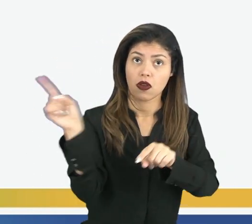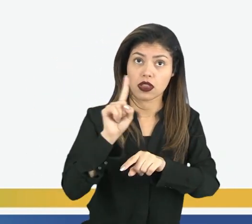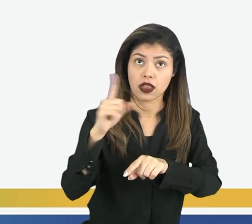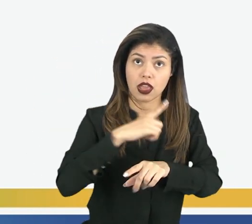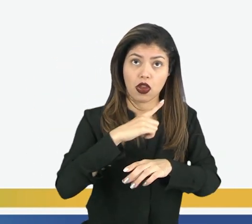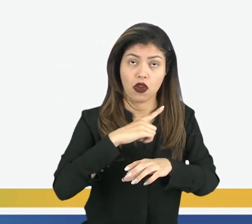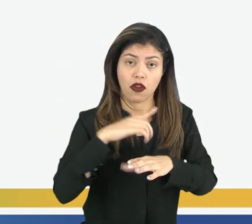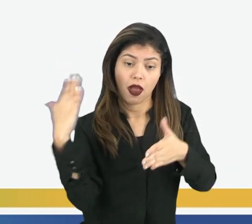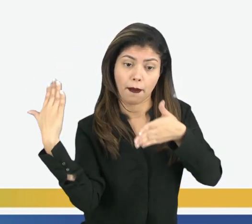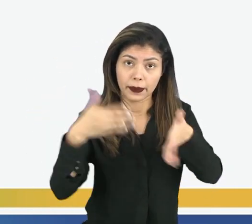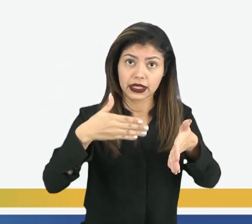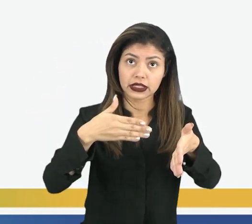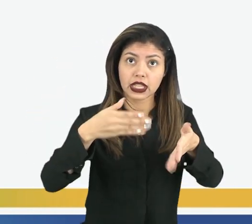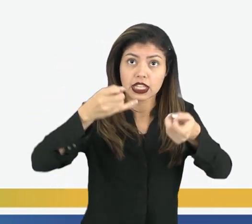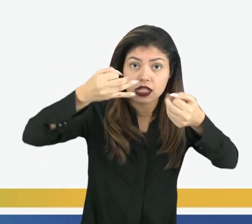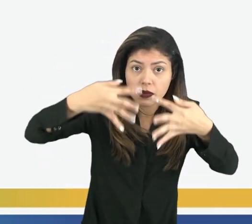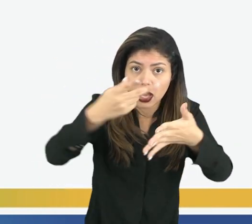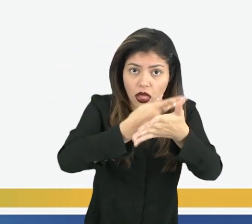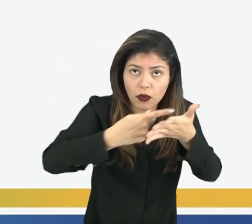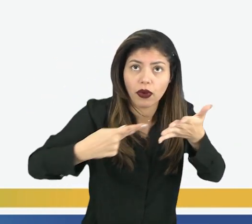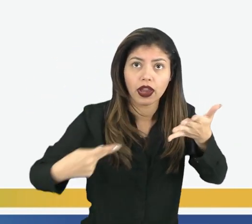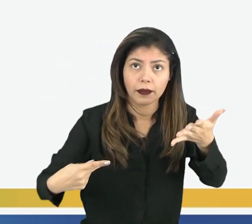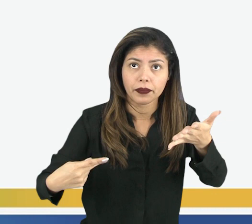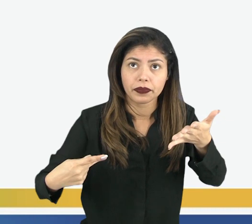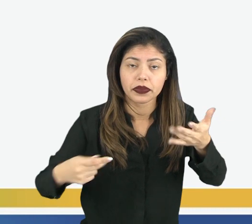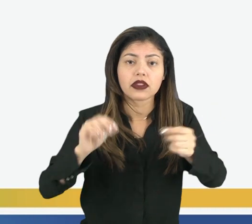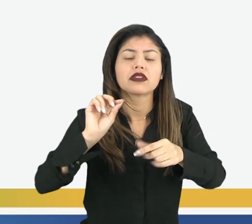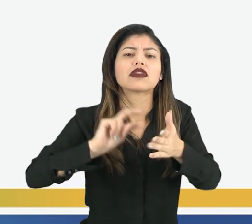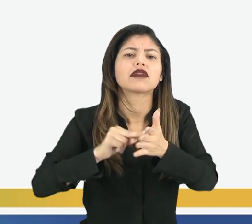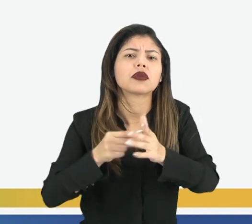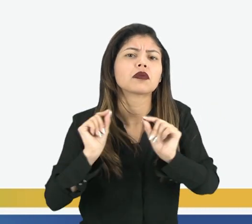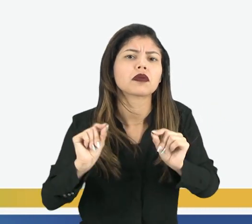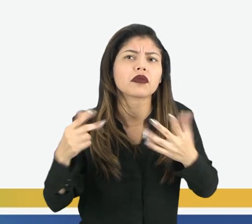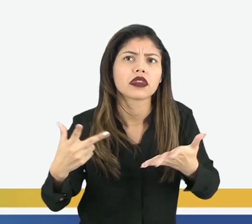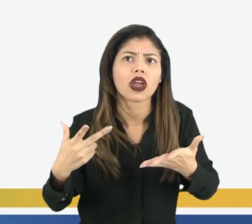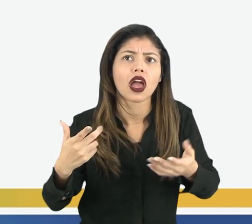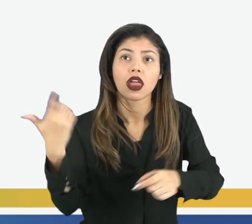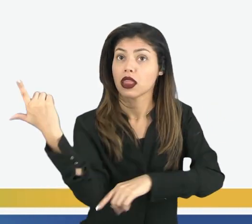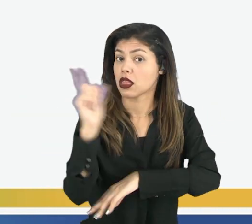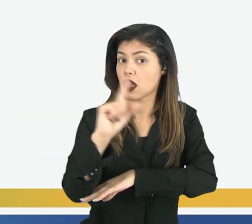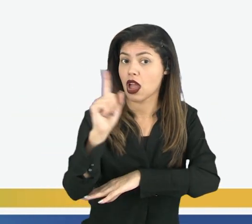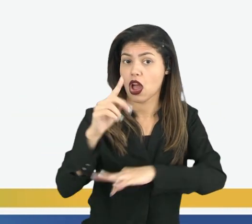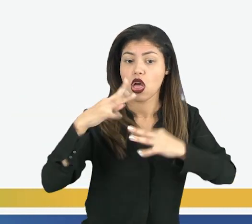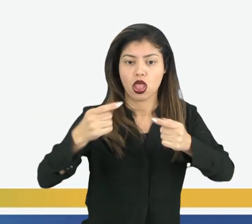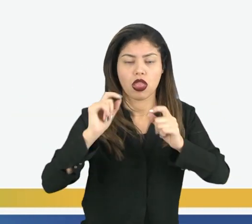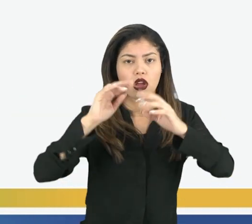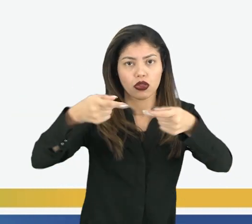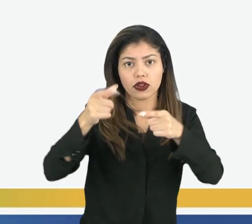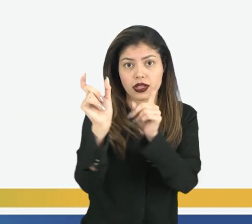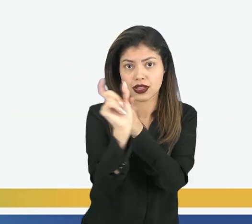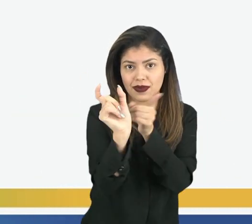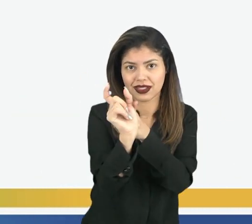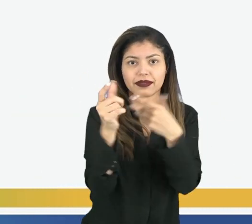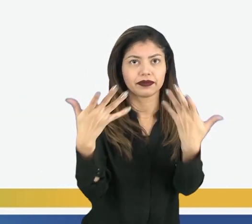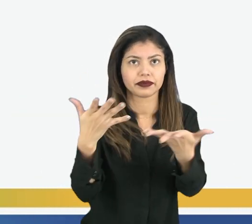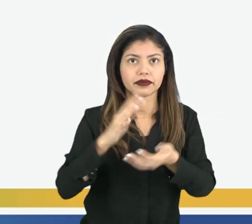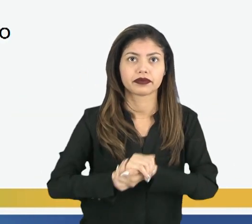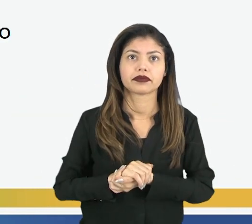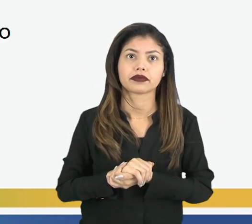não estarão de forma explícita no poema. Quer dizer, que não estarão ali ditas com todas as